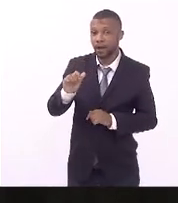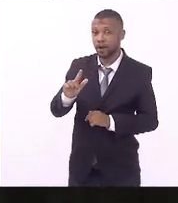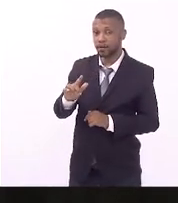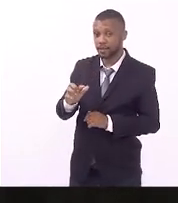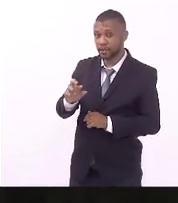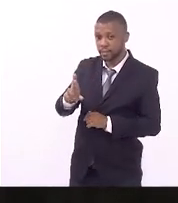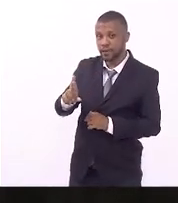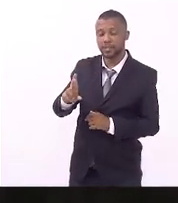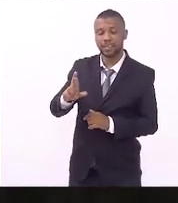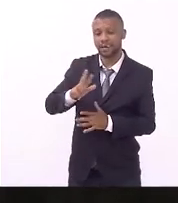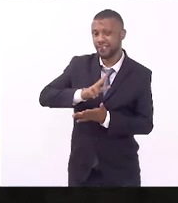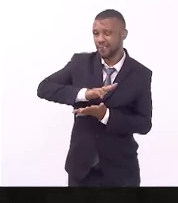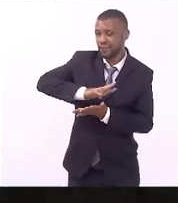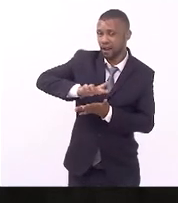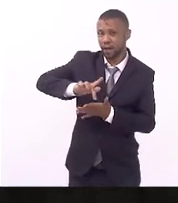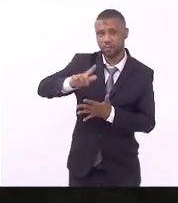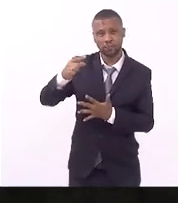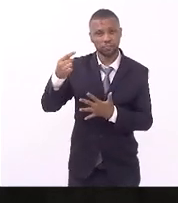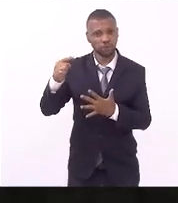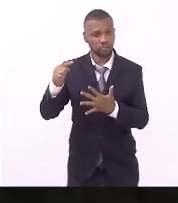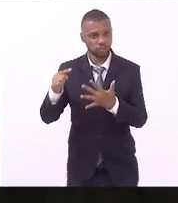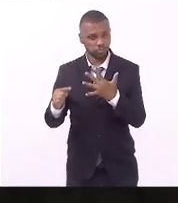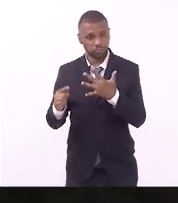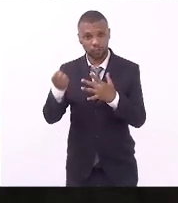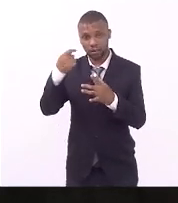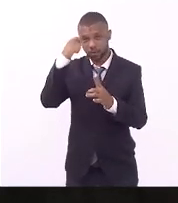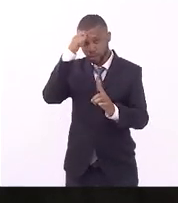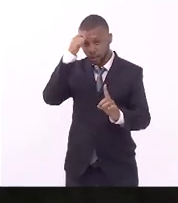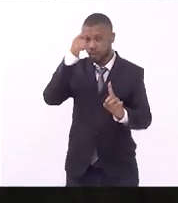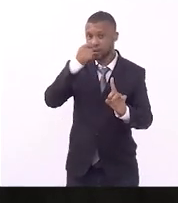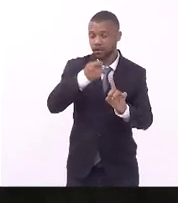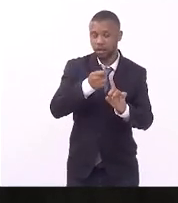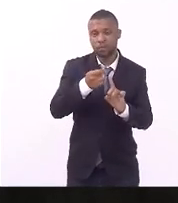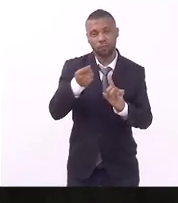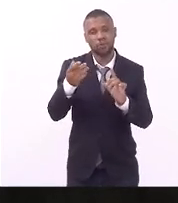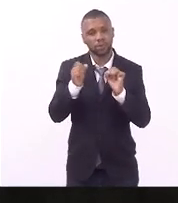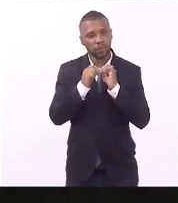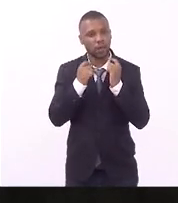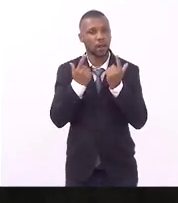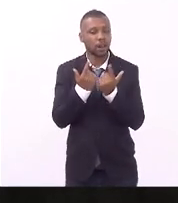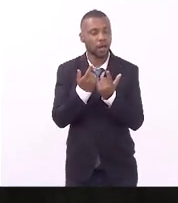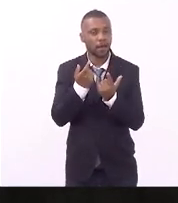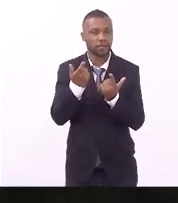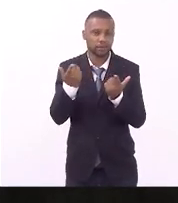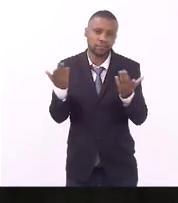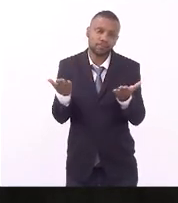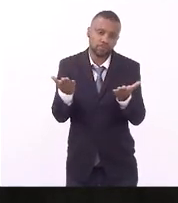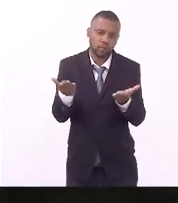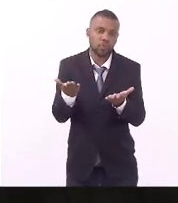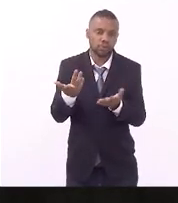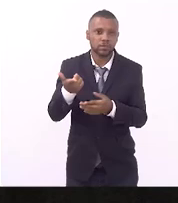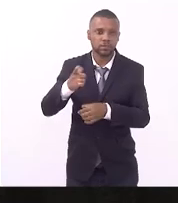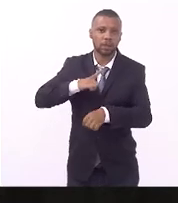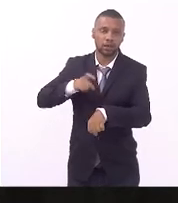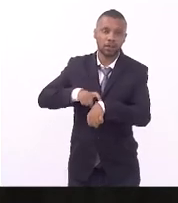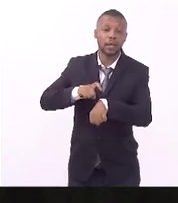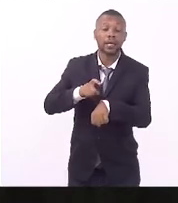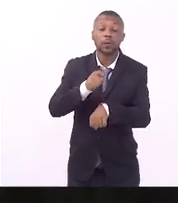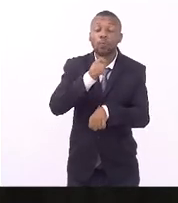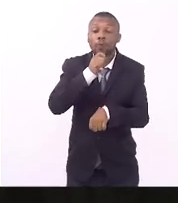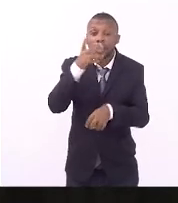e tantos outros que homenageamos nessa casa memorável que nos está prestando hoje. E sem esquecer dos que já se